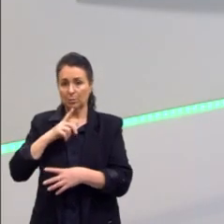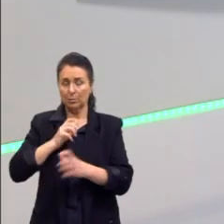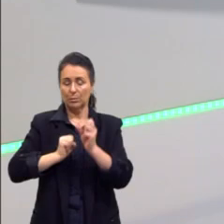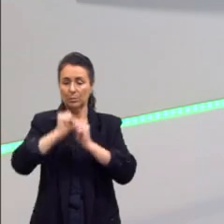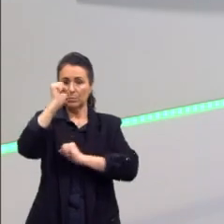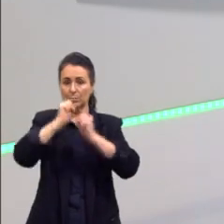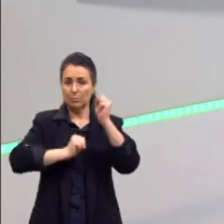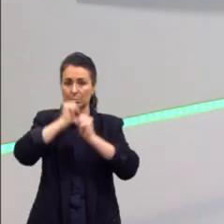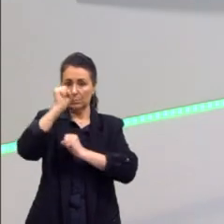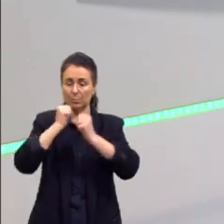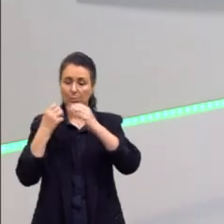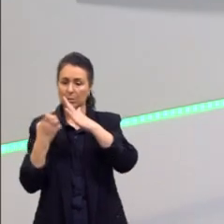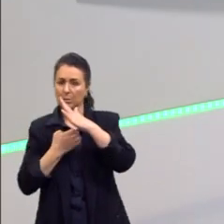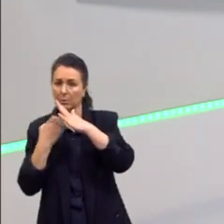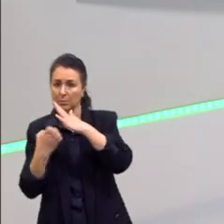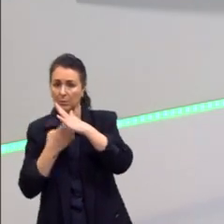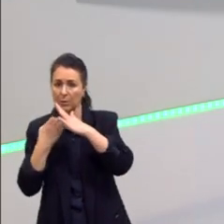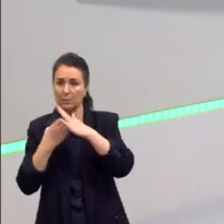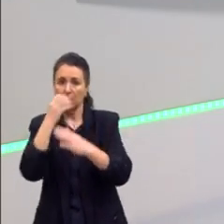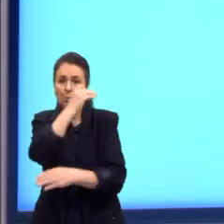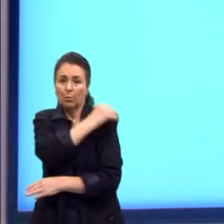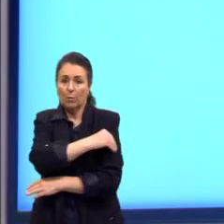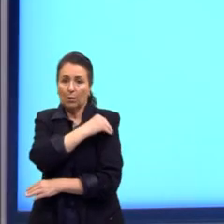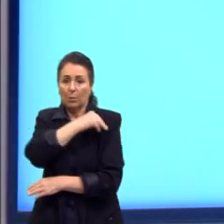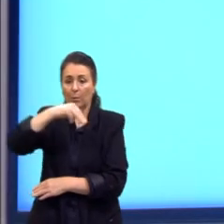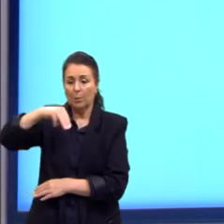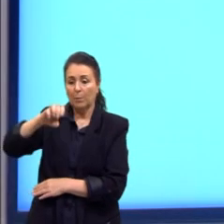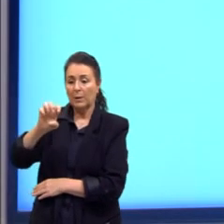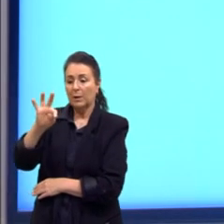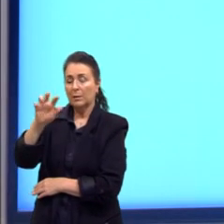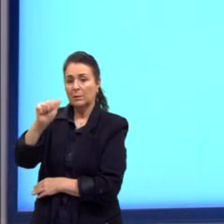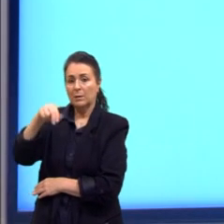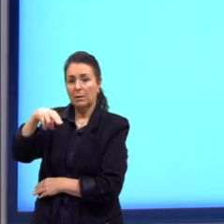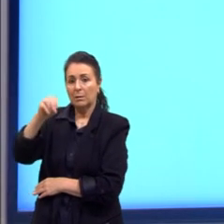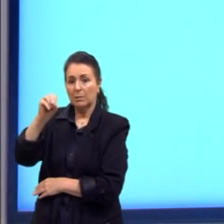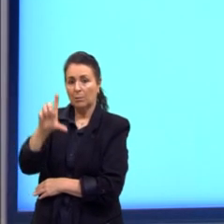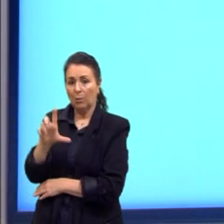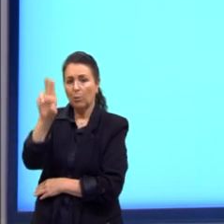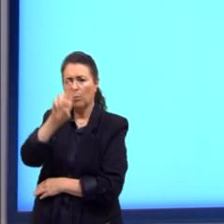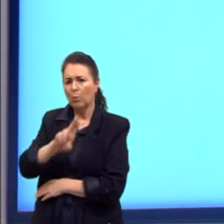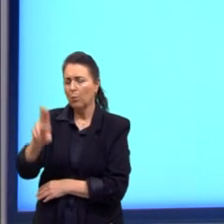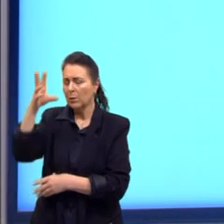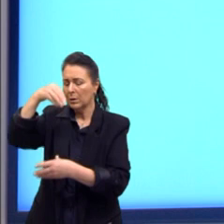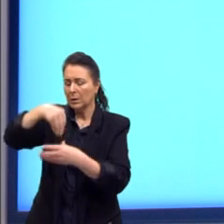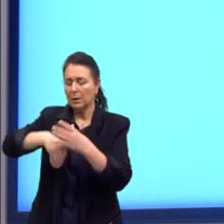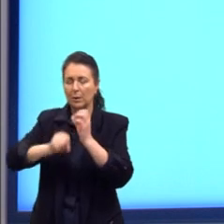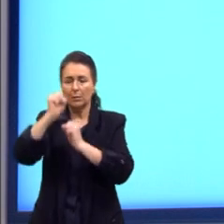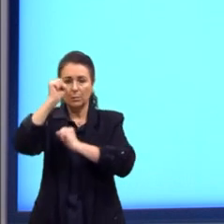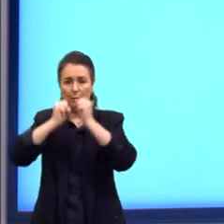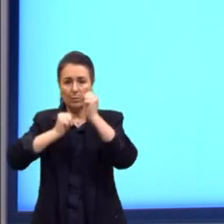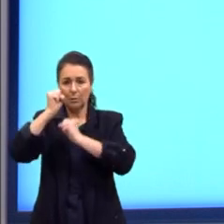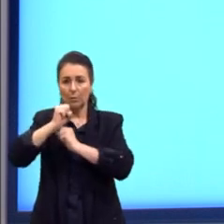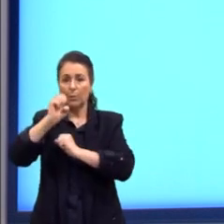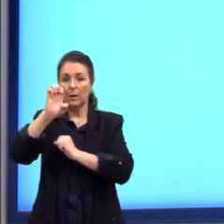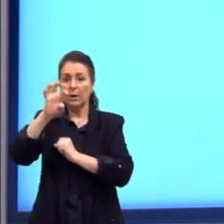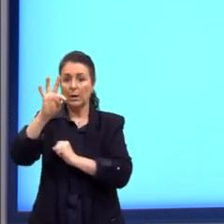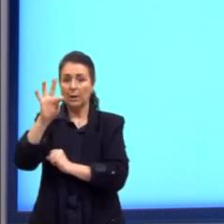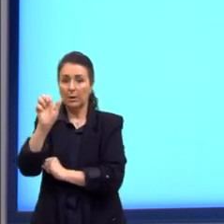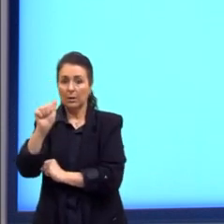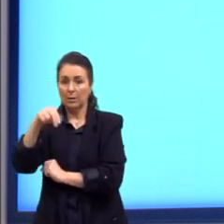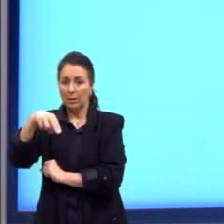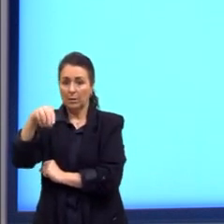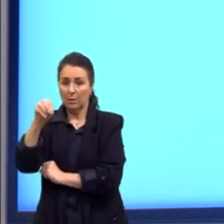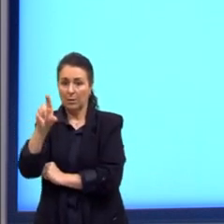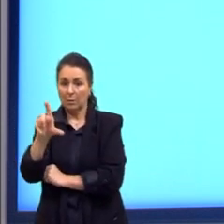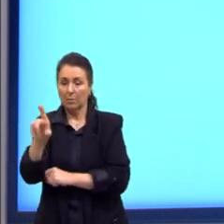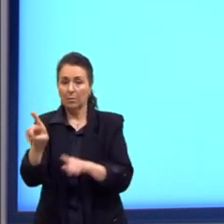indústria usa óculos o metanol ele é um solvente Industrial amplamente utilizado na indústria o etanol nós